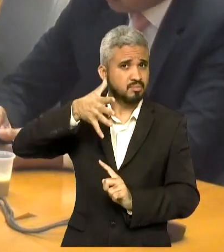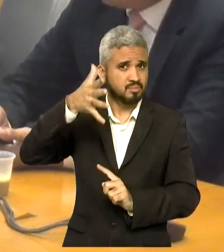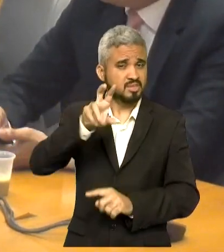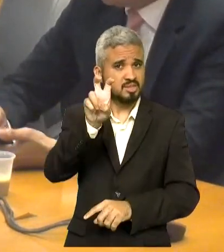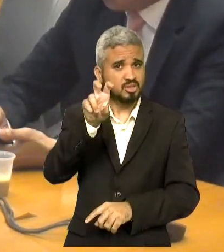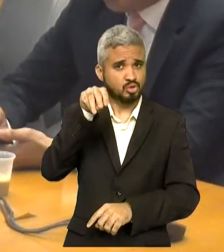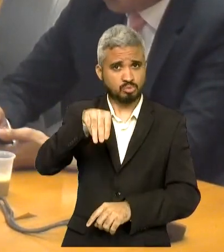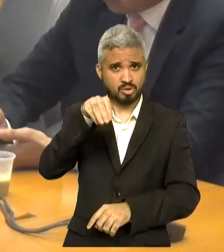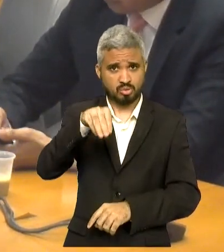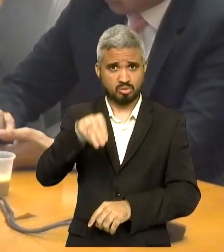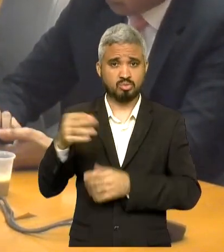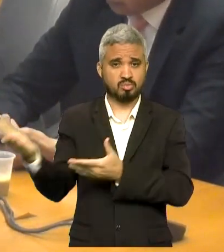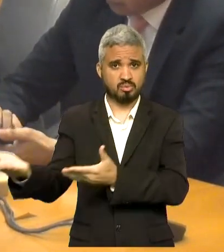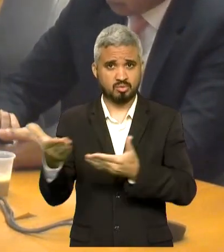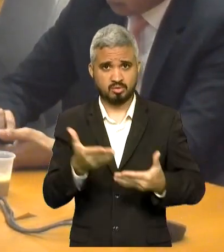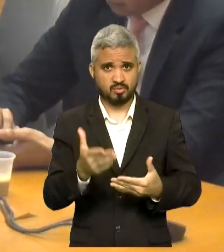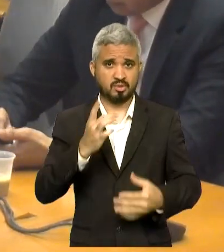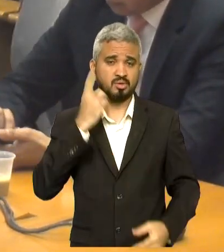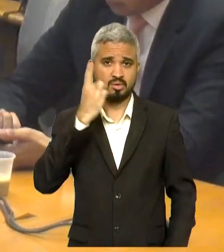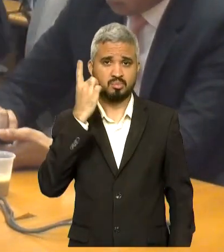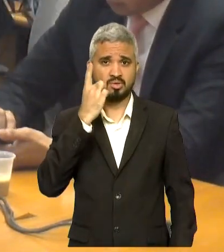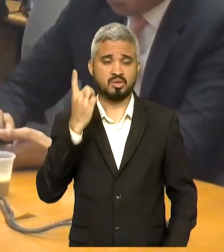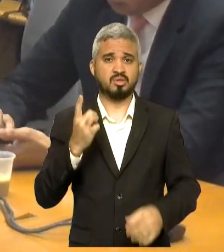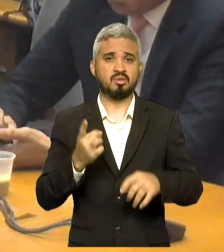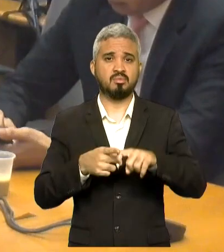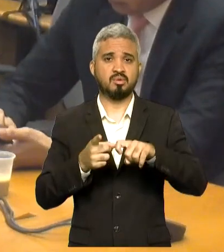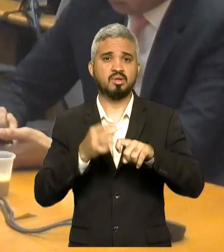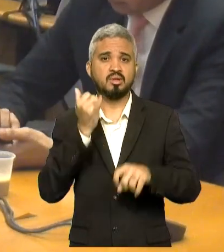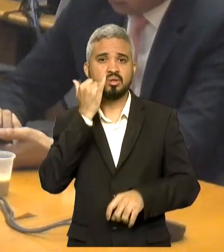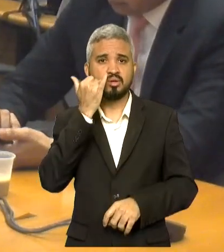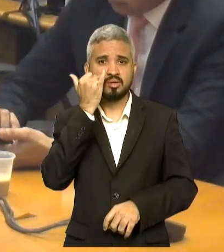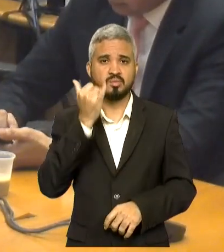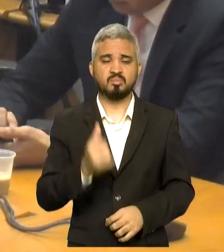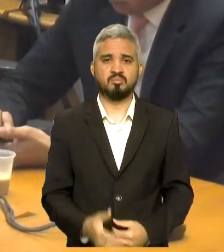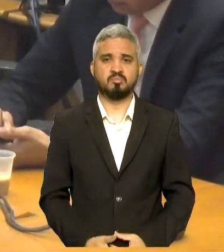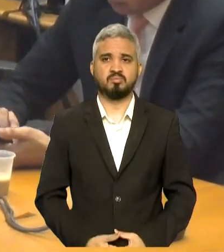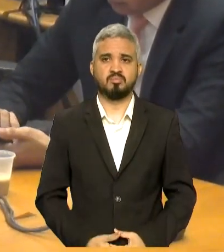doutor Iglesias, a quem convido a ocupar a tribuna. Obrigado,